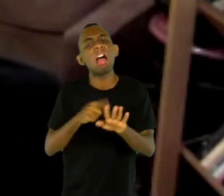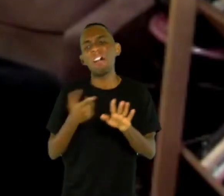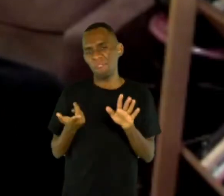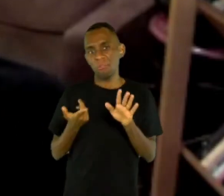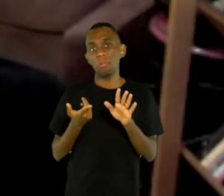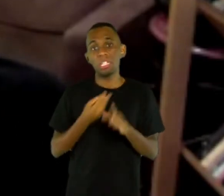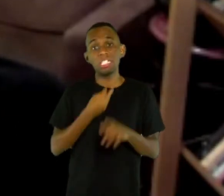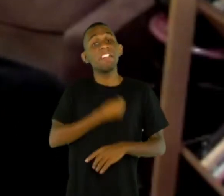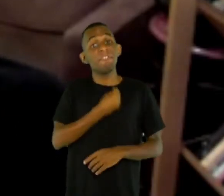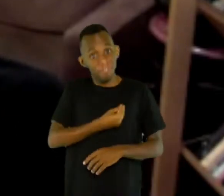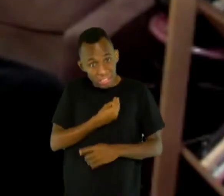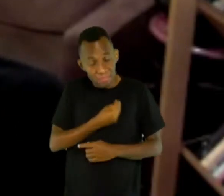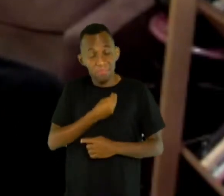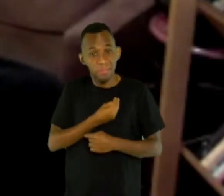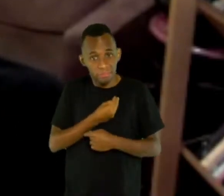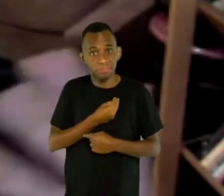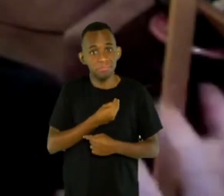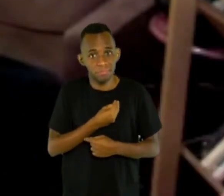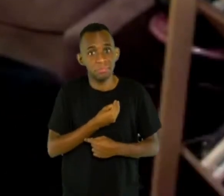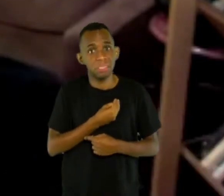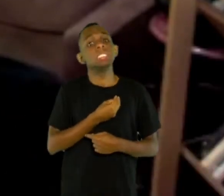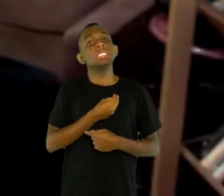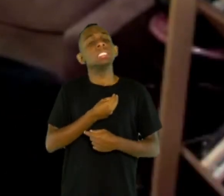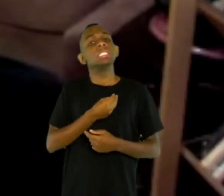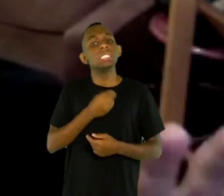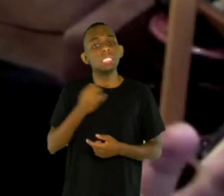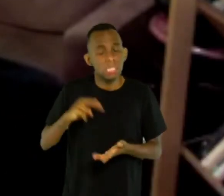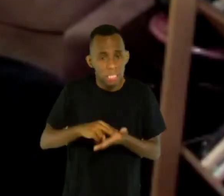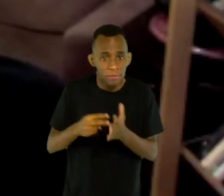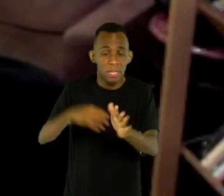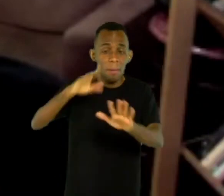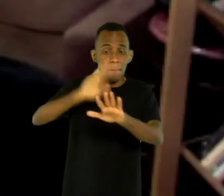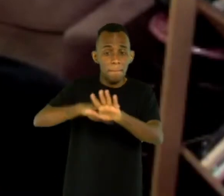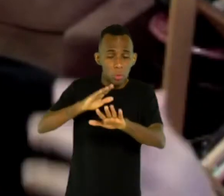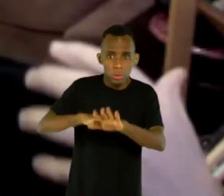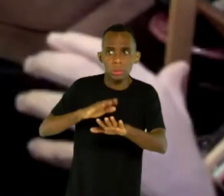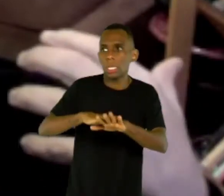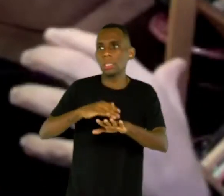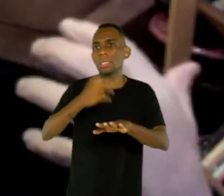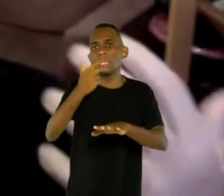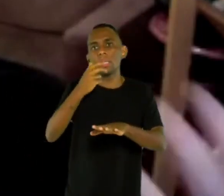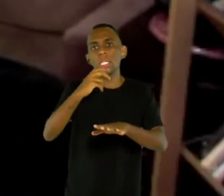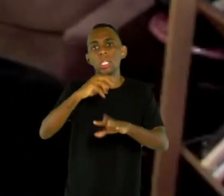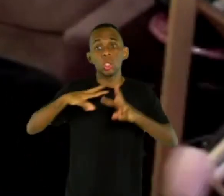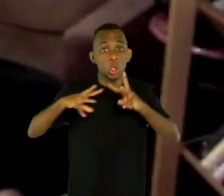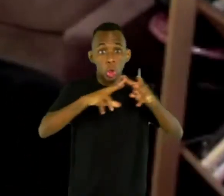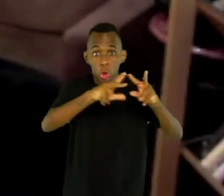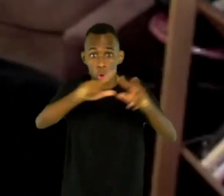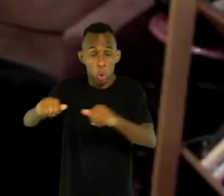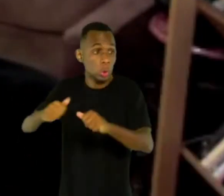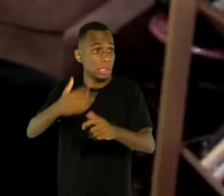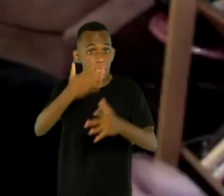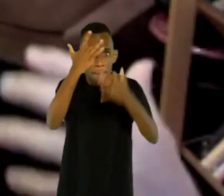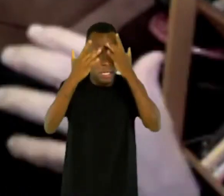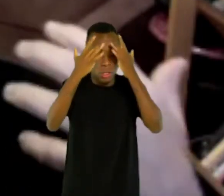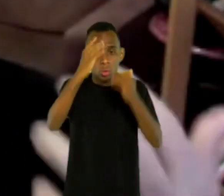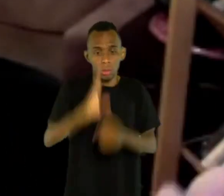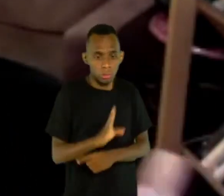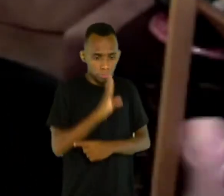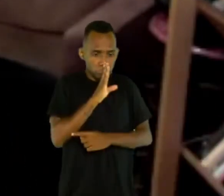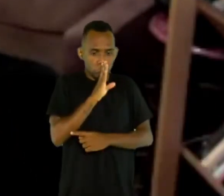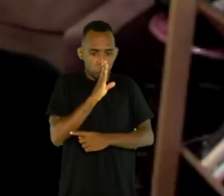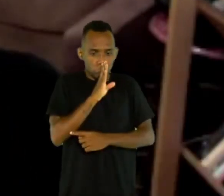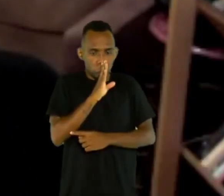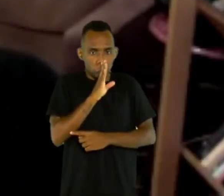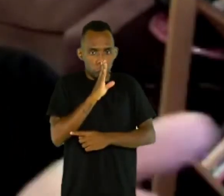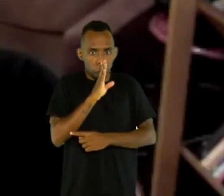viva, não é? Para todas as pessoas que são caladas e que querem ter voz e não podem ter, e aí,